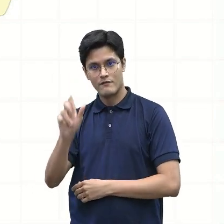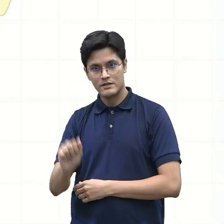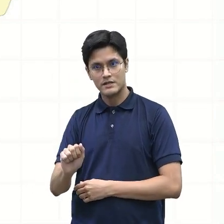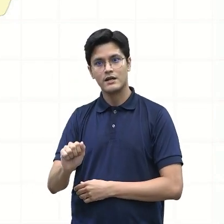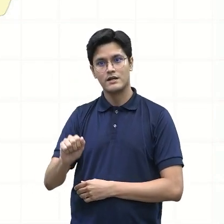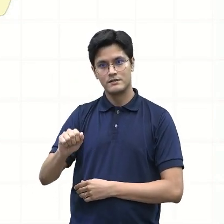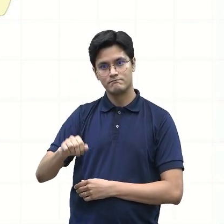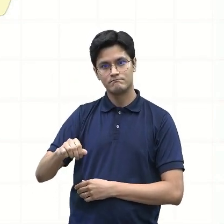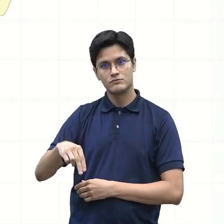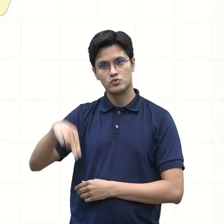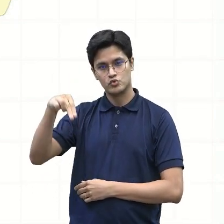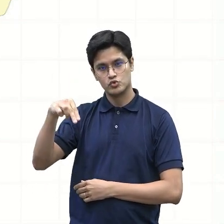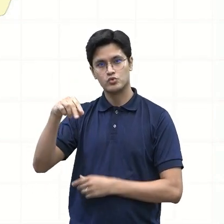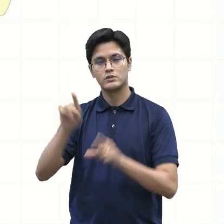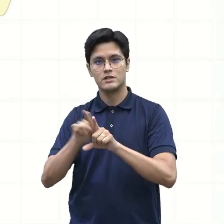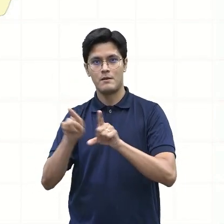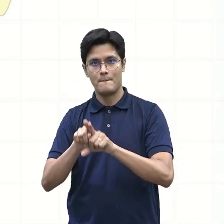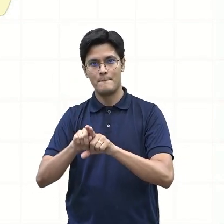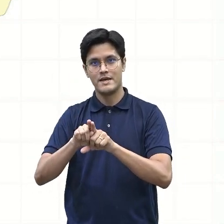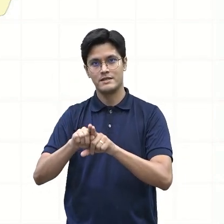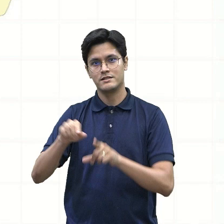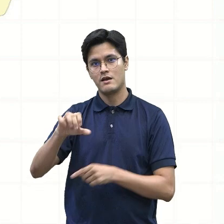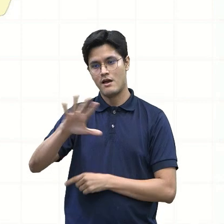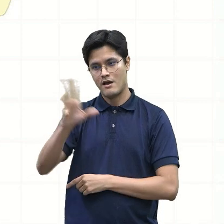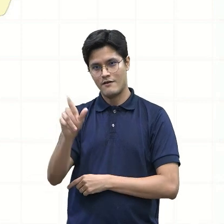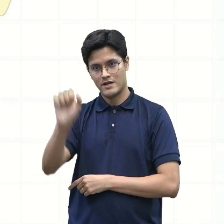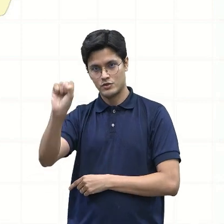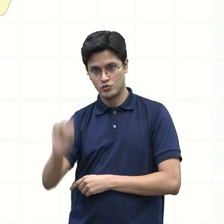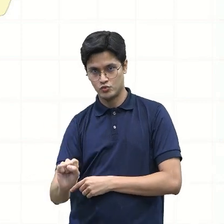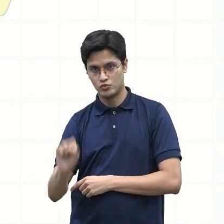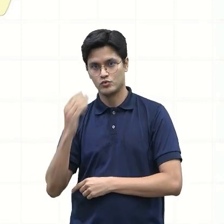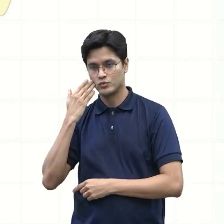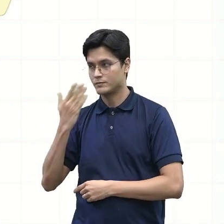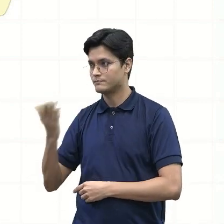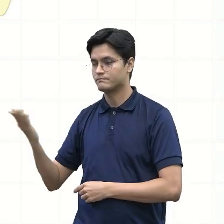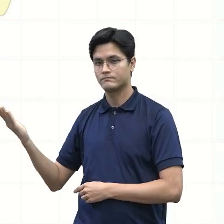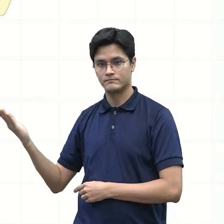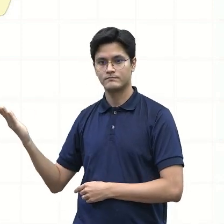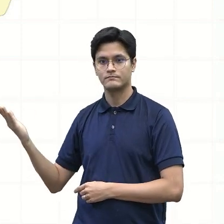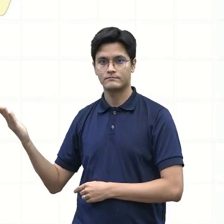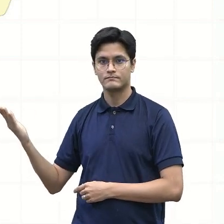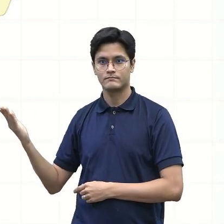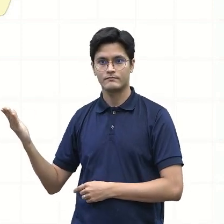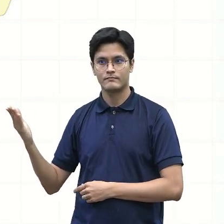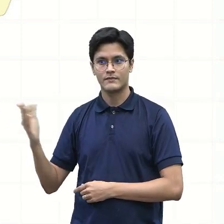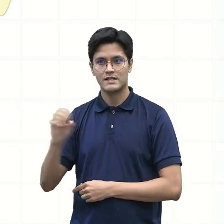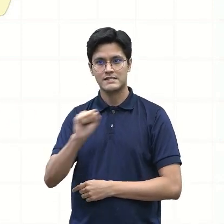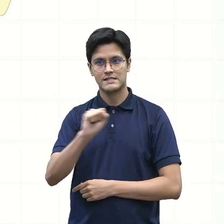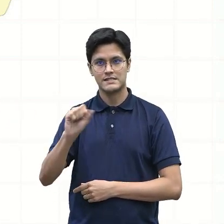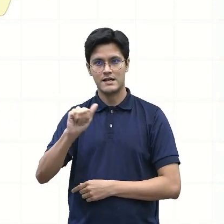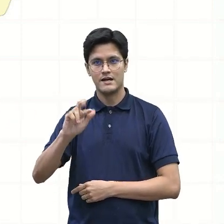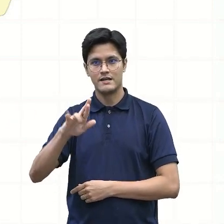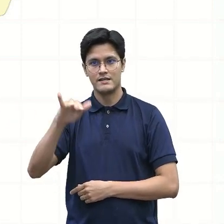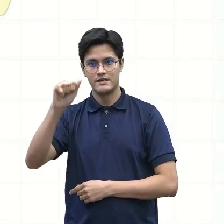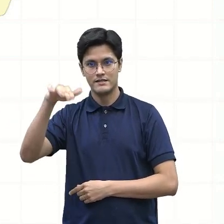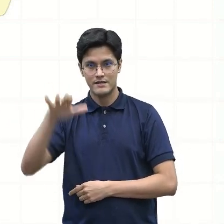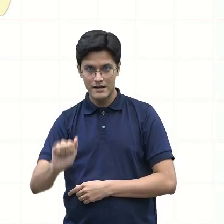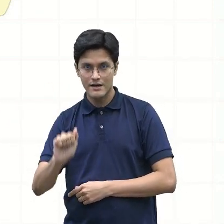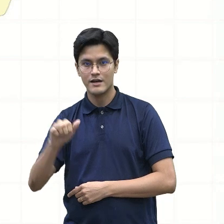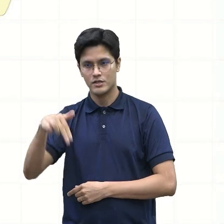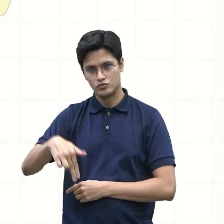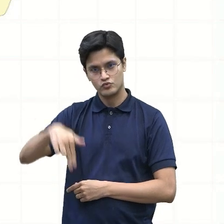em amarelo, chamada de África subsaariana. A África saariana, ela está localizada na região